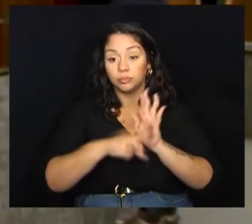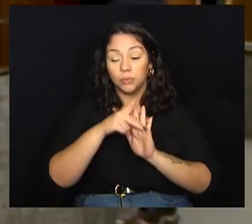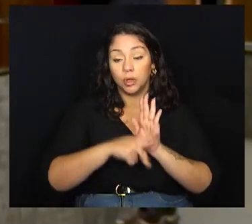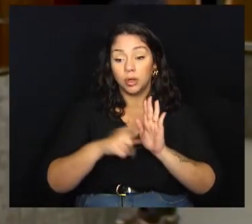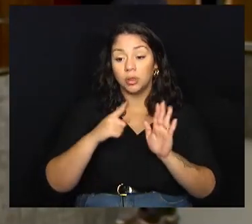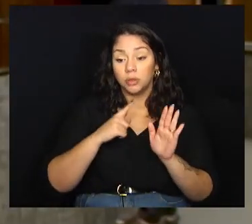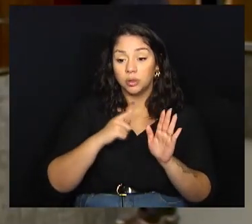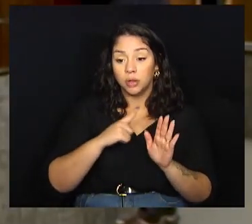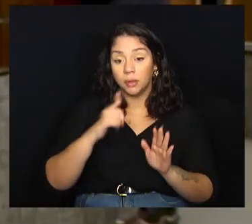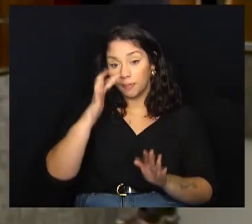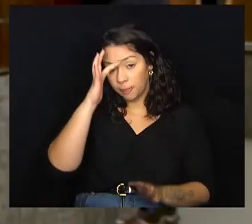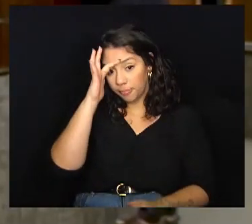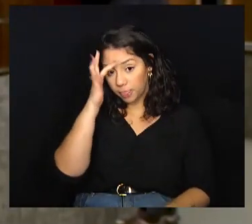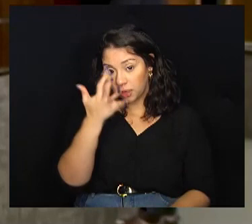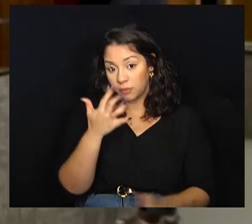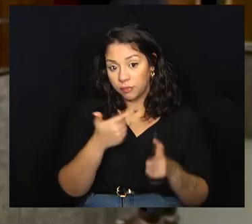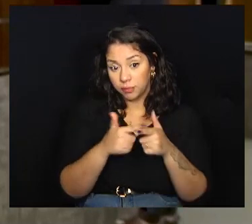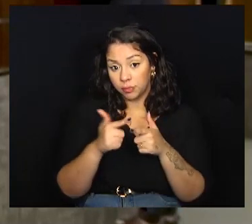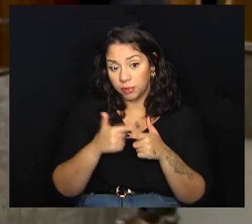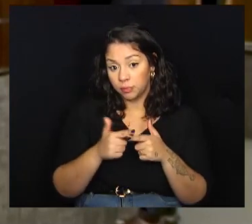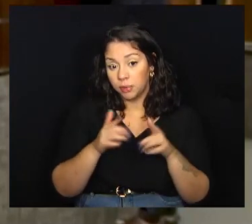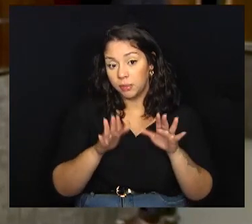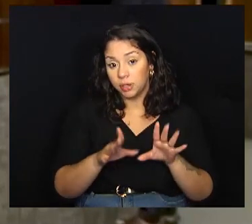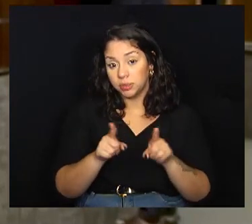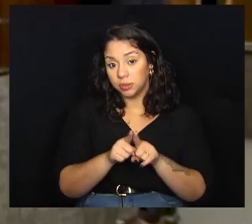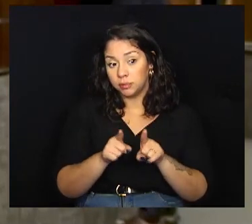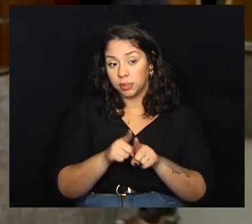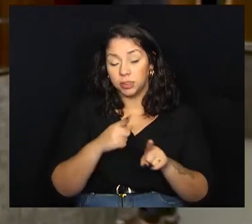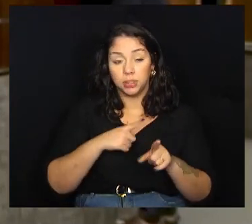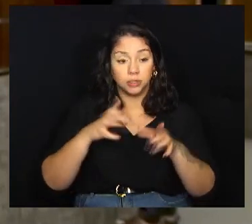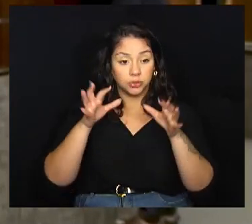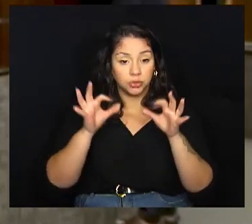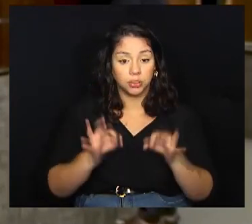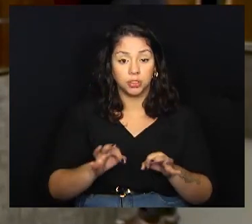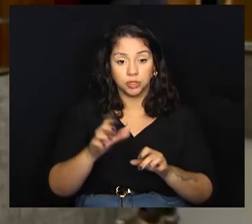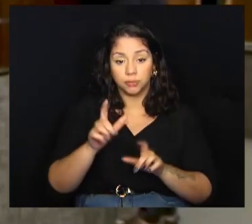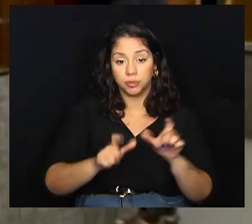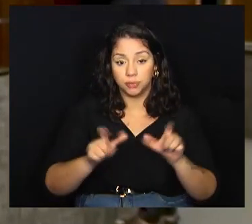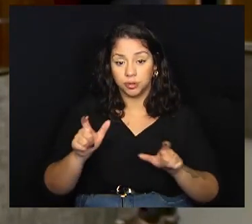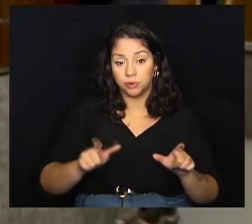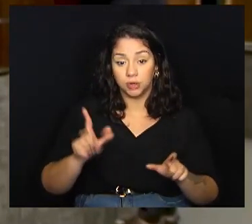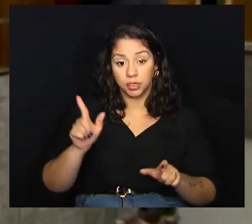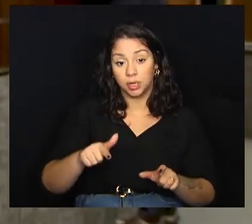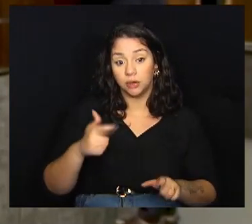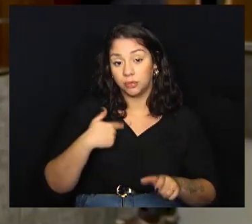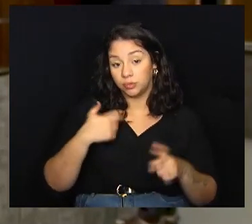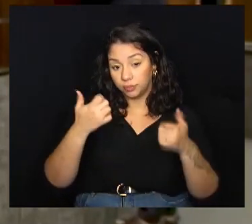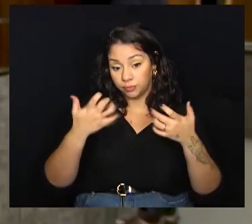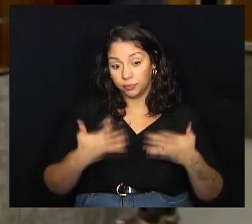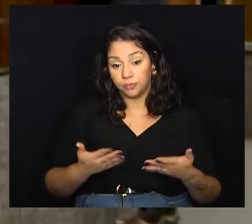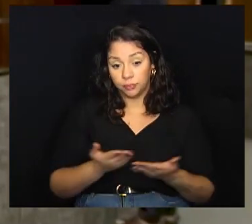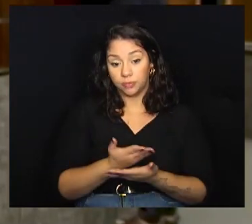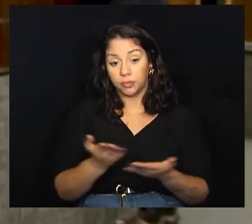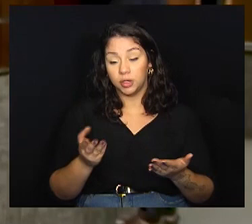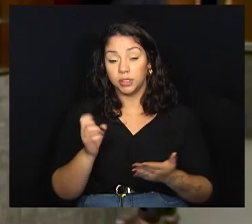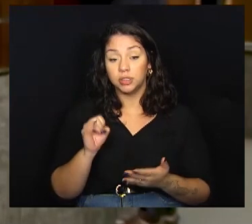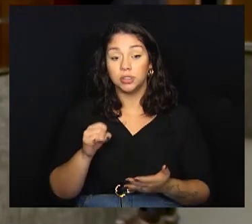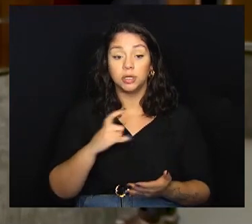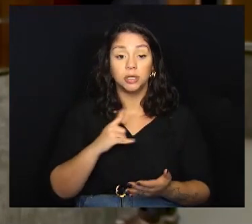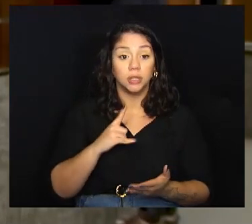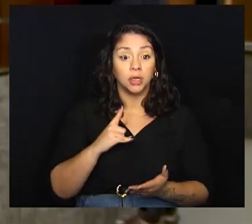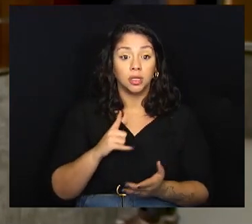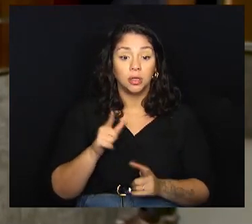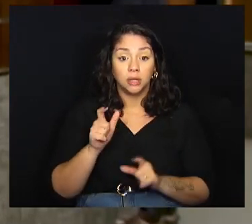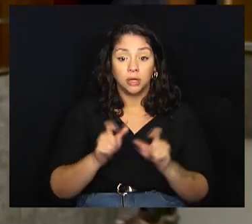tentar resolver o problema, ele vai trazer dignidade para essas pessoas. É o que eu estou falando aqui para você. Se você pegar um